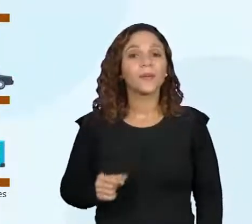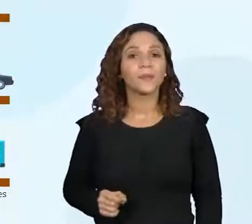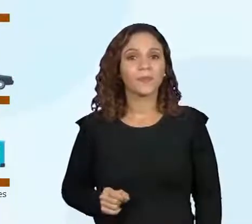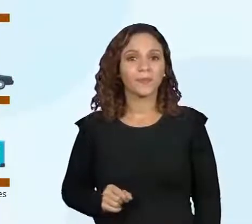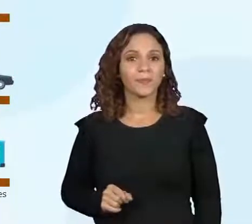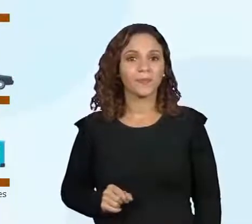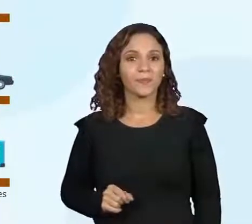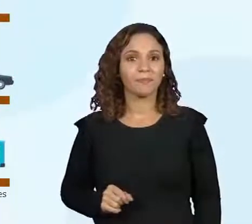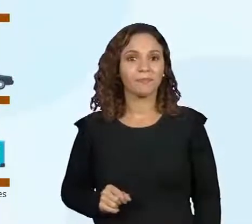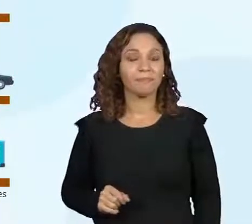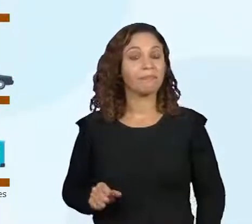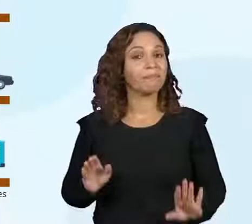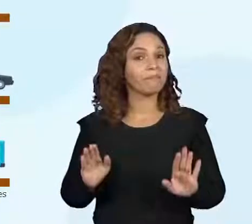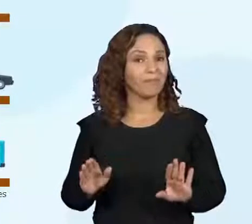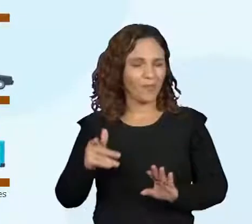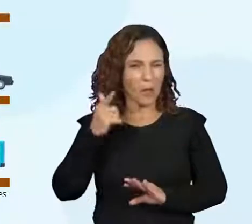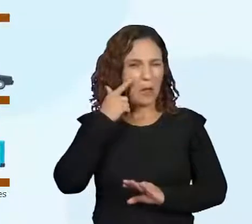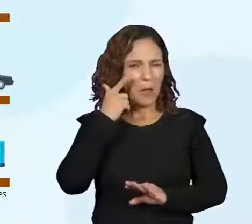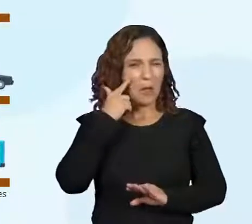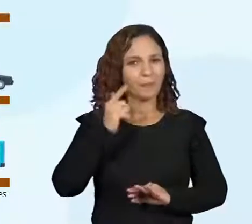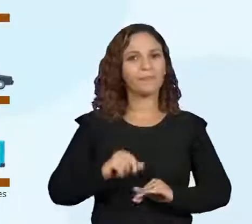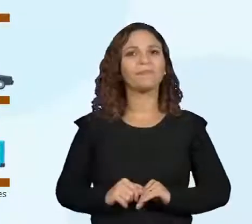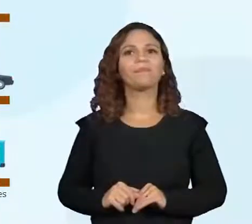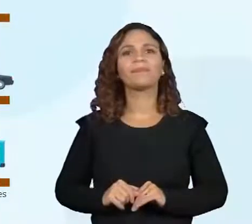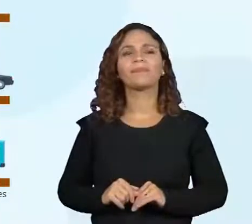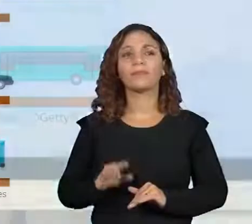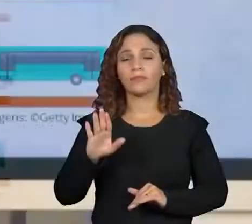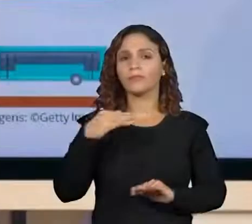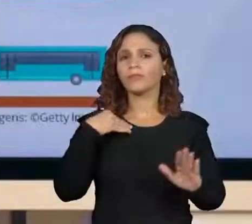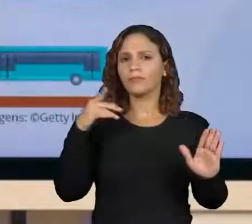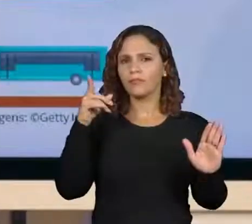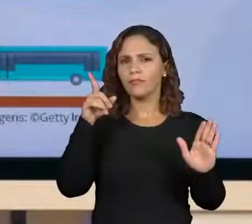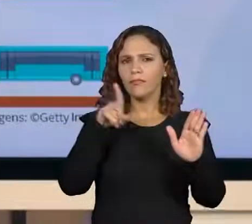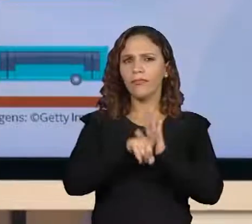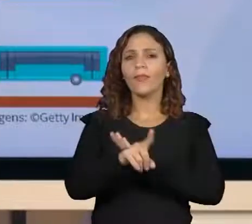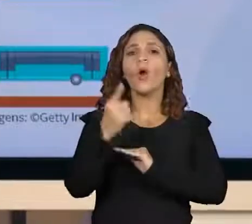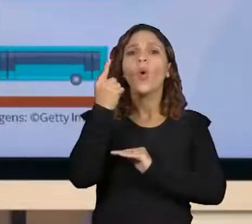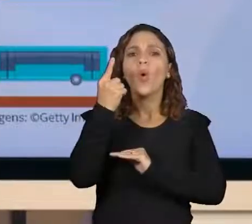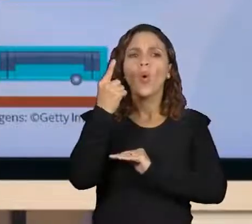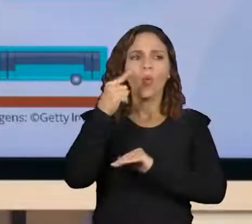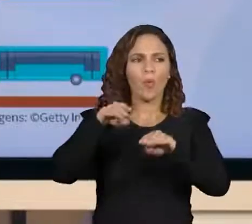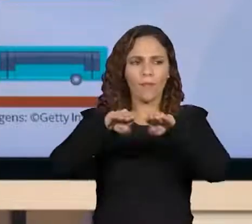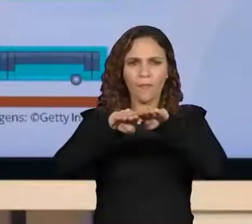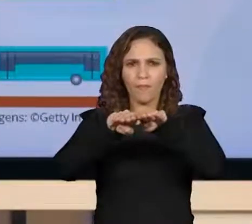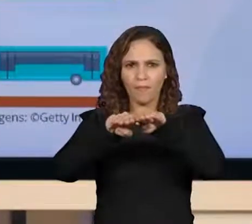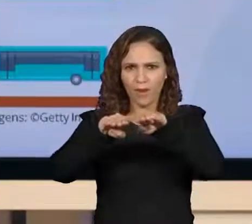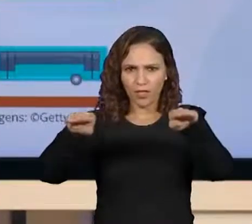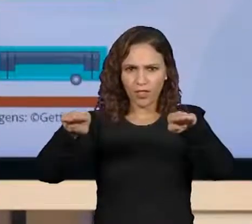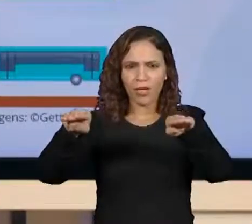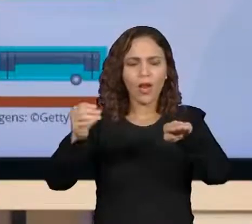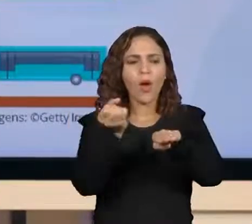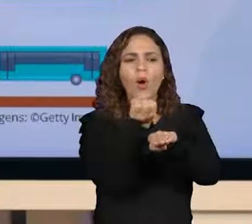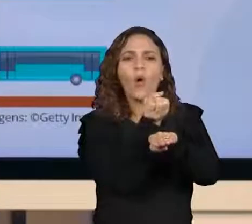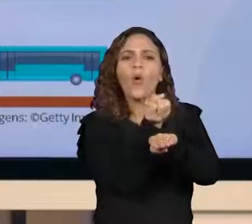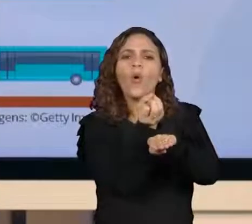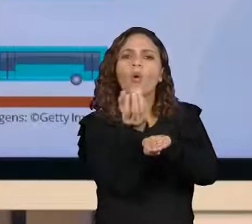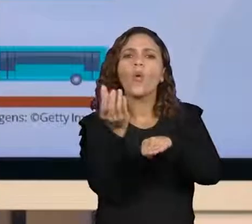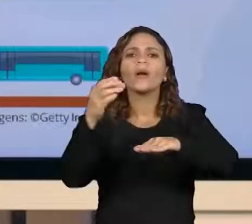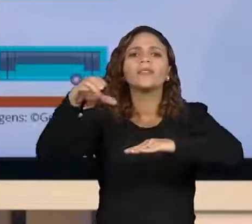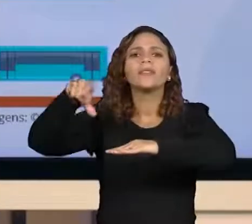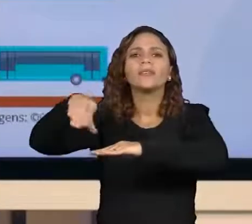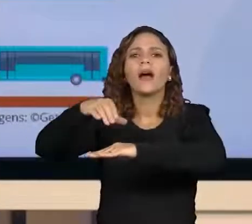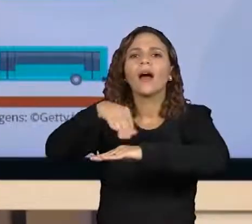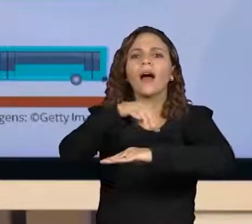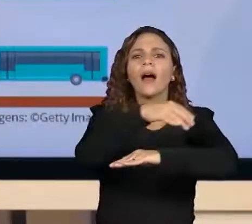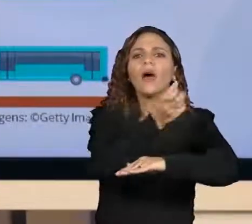Olha só, vamos dar uma olhadinha em quantos carrinhos tem em cada prateleira? Vou contar da primeira prateleira.